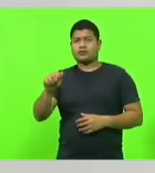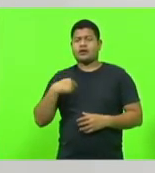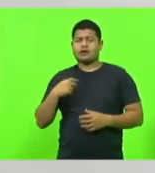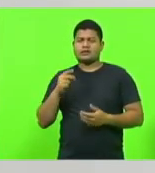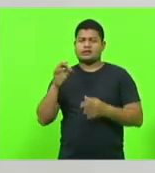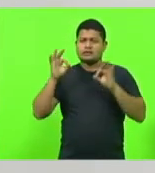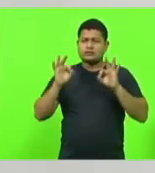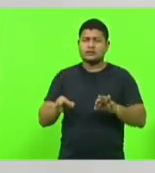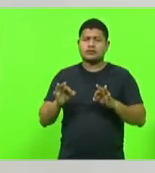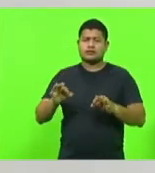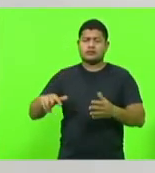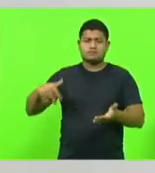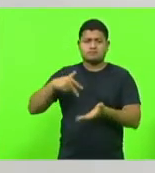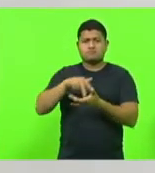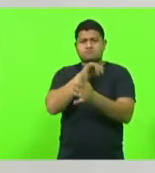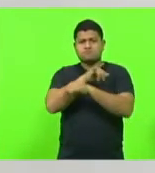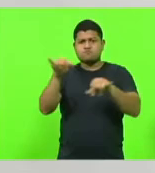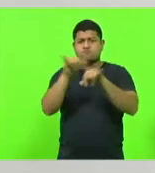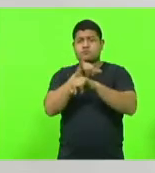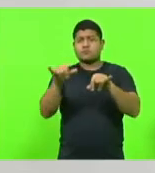manifestar também e irá conseguir